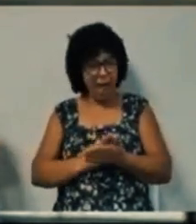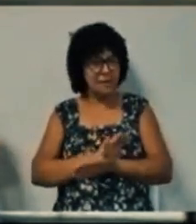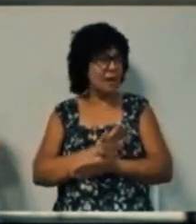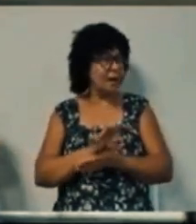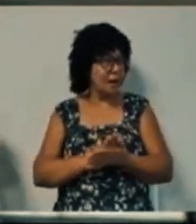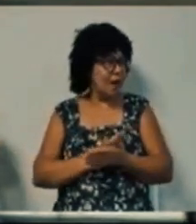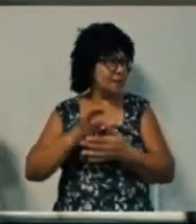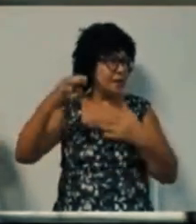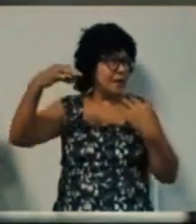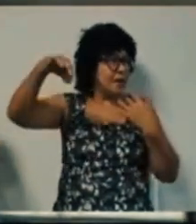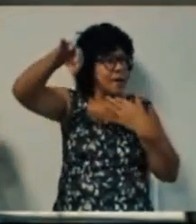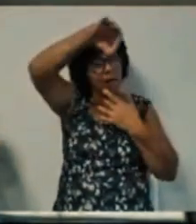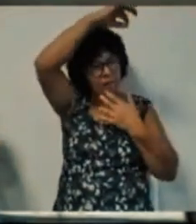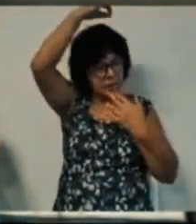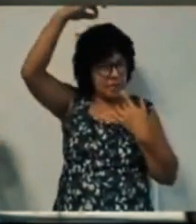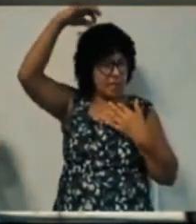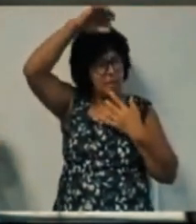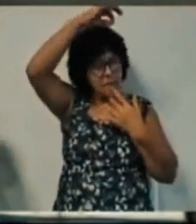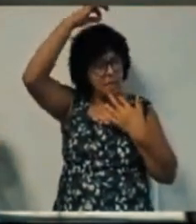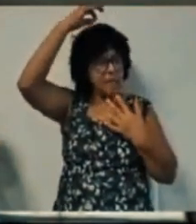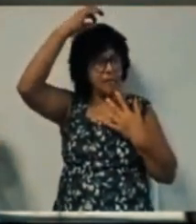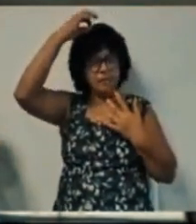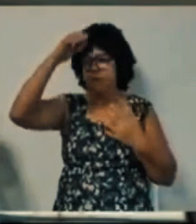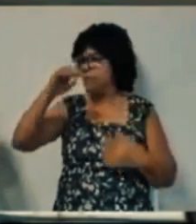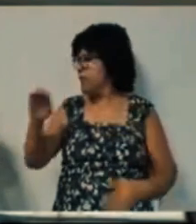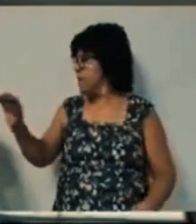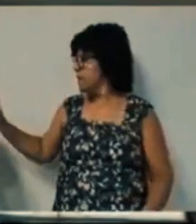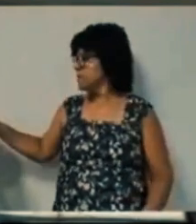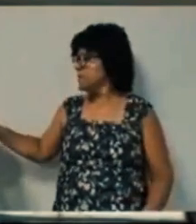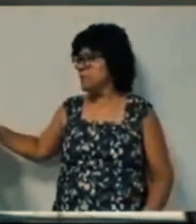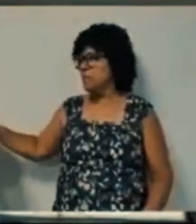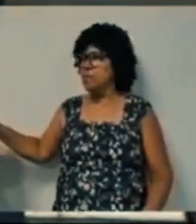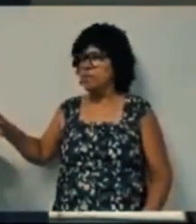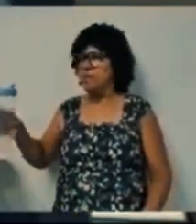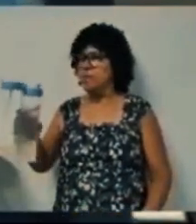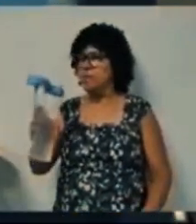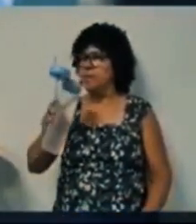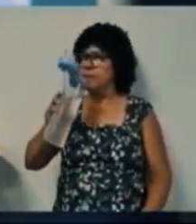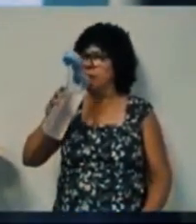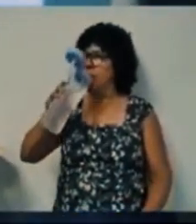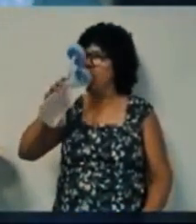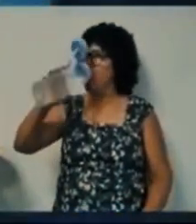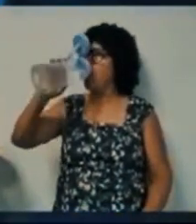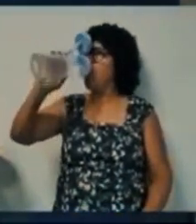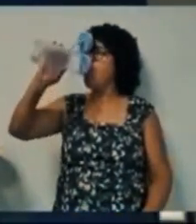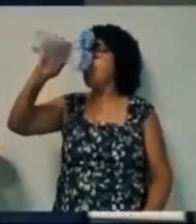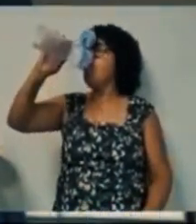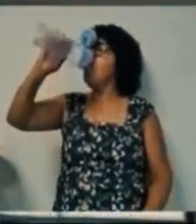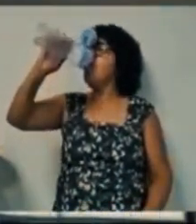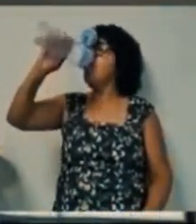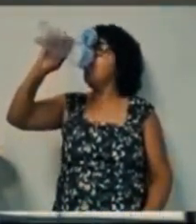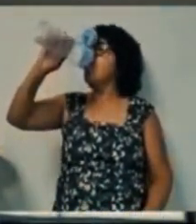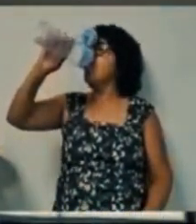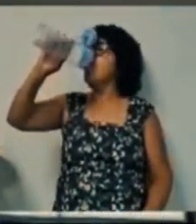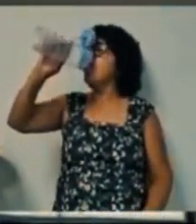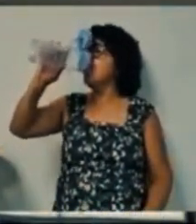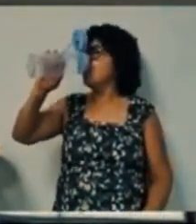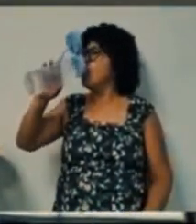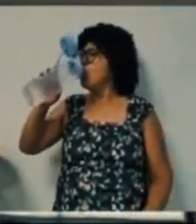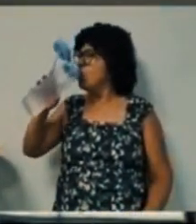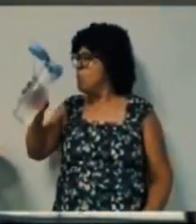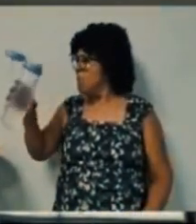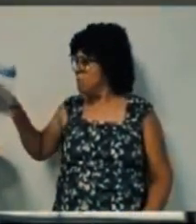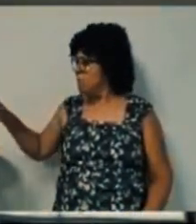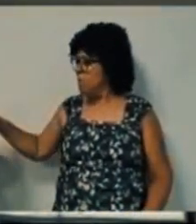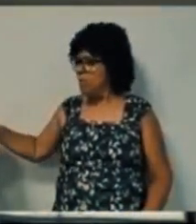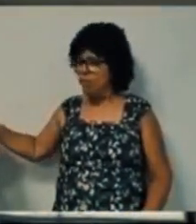Alecatore baixéria, rione carramando locostuide rebaixandaraia. Porque o Evangelho de Cristo é o poder de Deus para